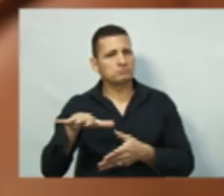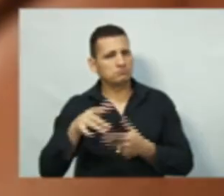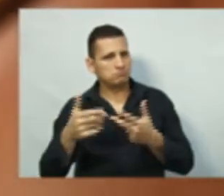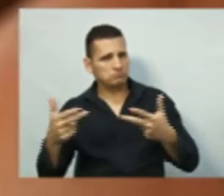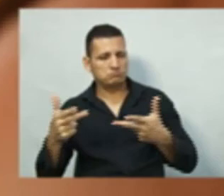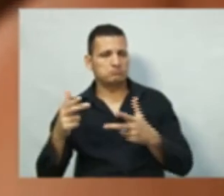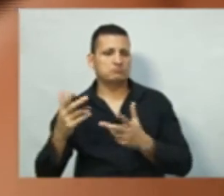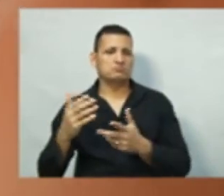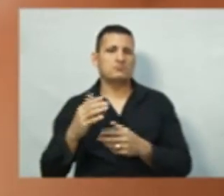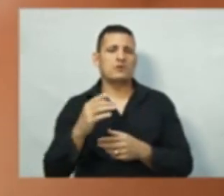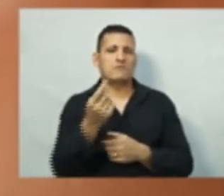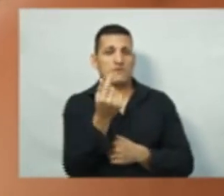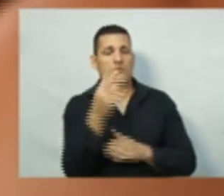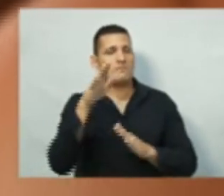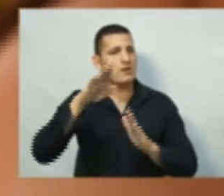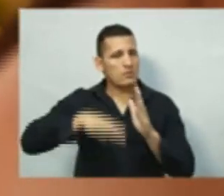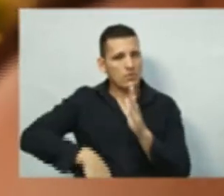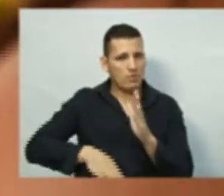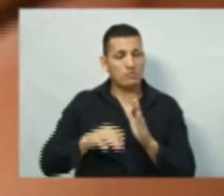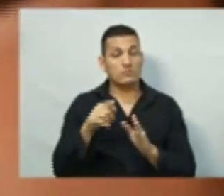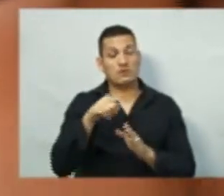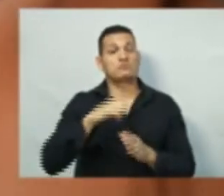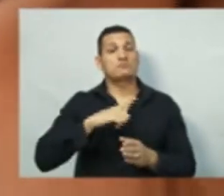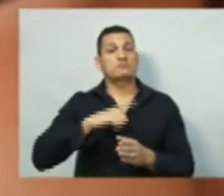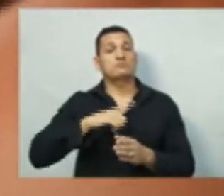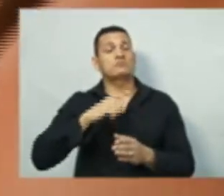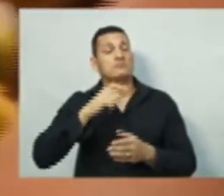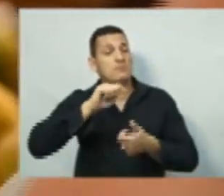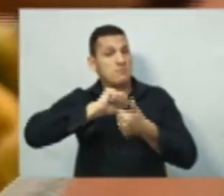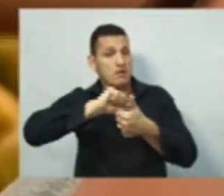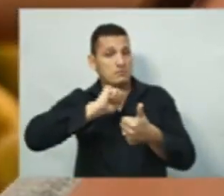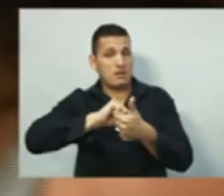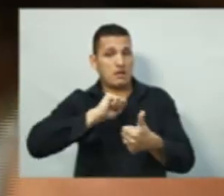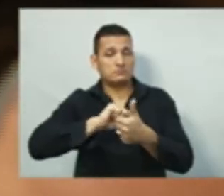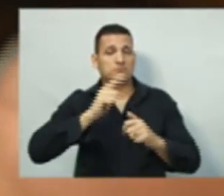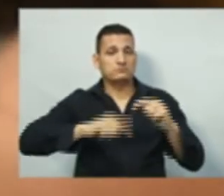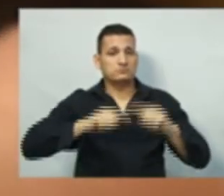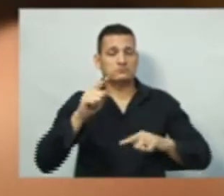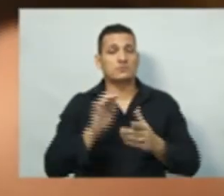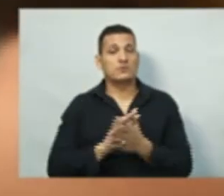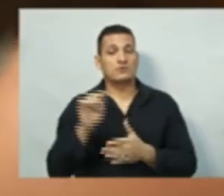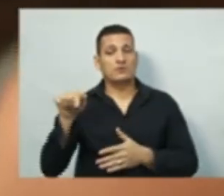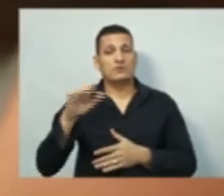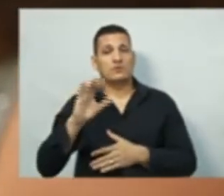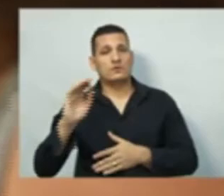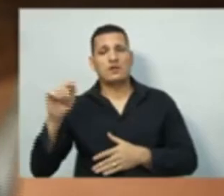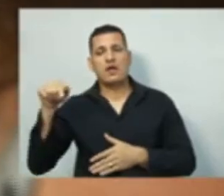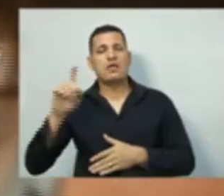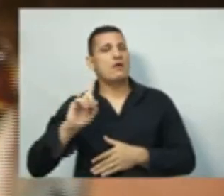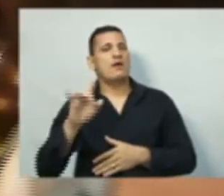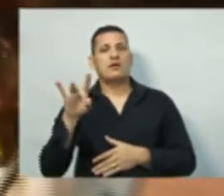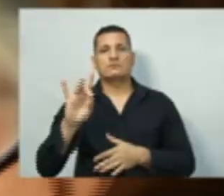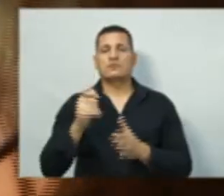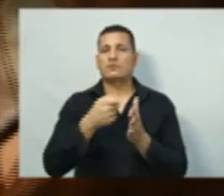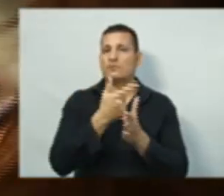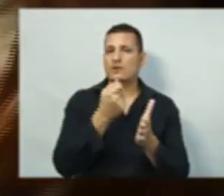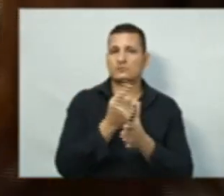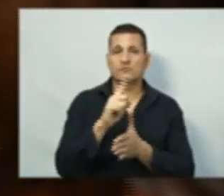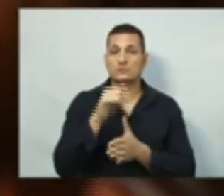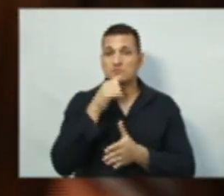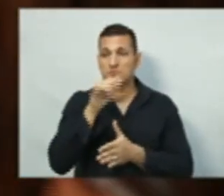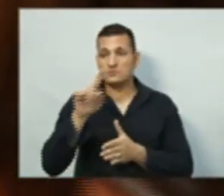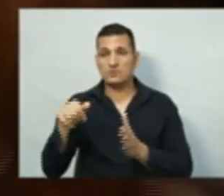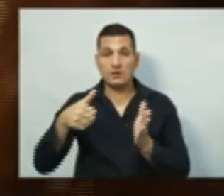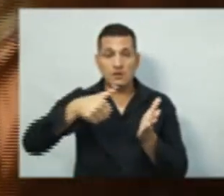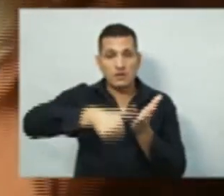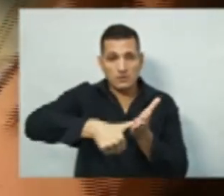com preços menores, mantendo a qualidade dos produtos. O cooperado deixa de ser um mero comprador. Ao se associar, ele vira